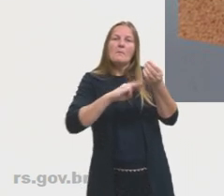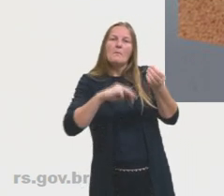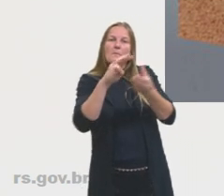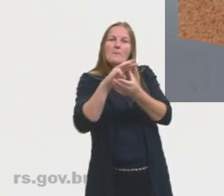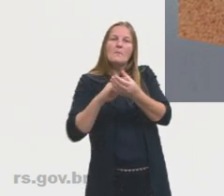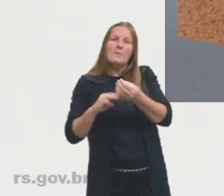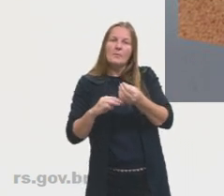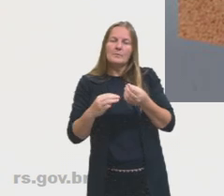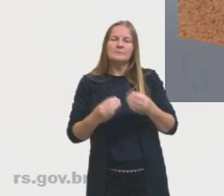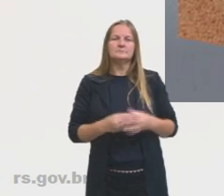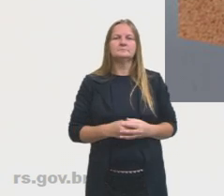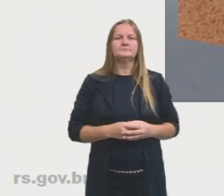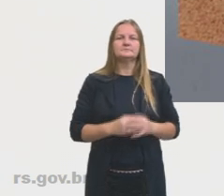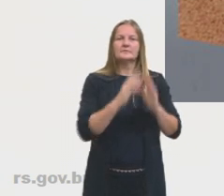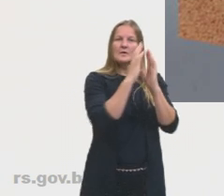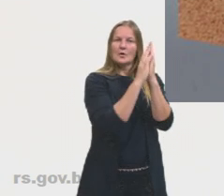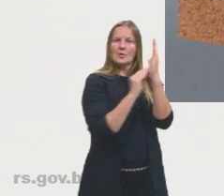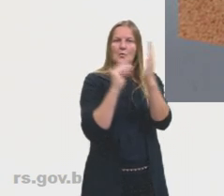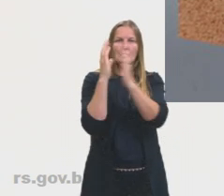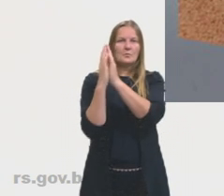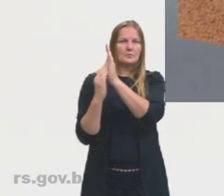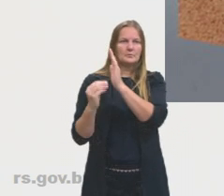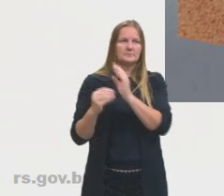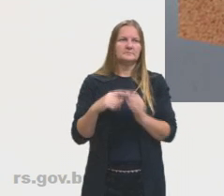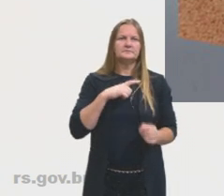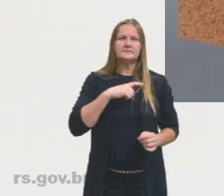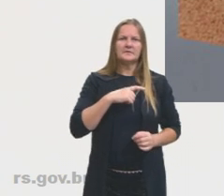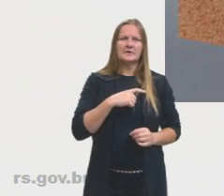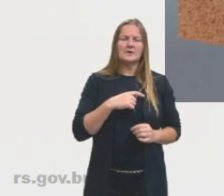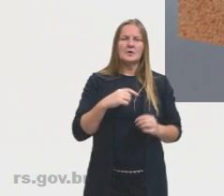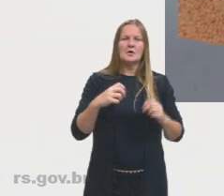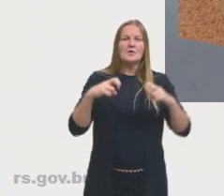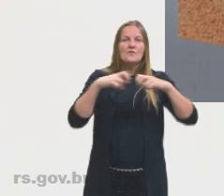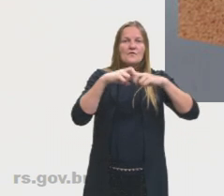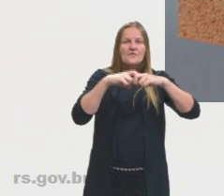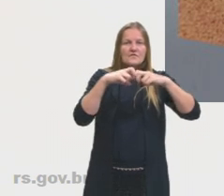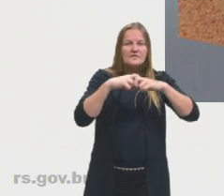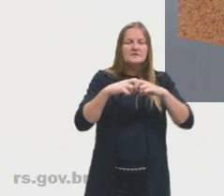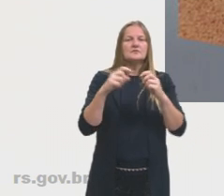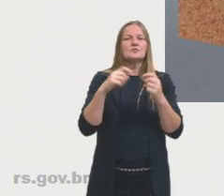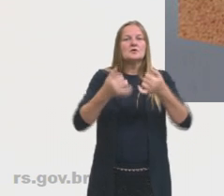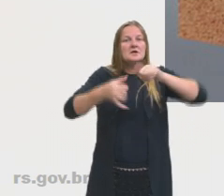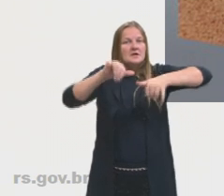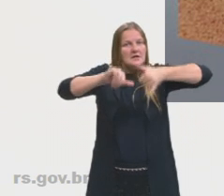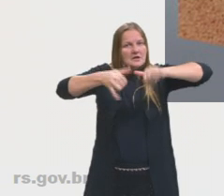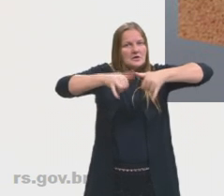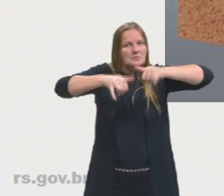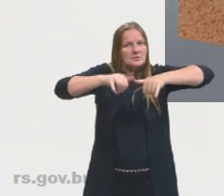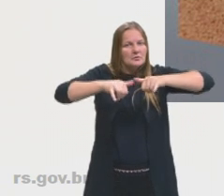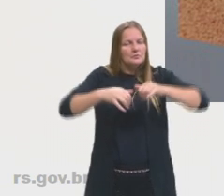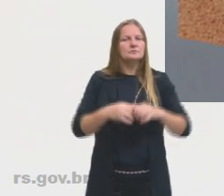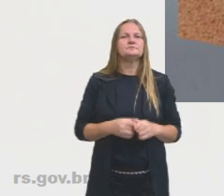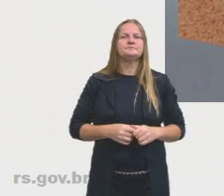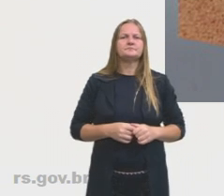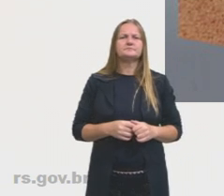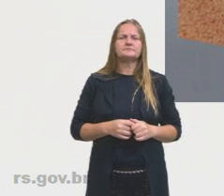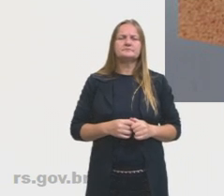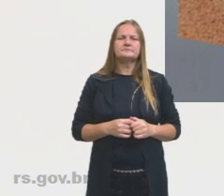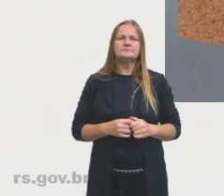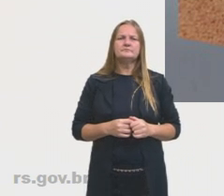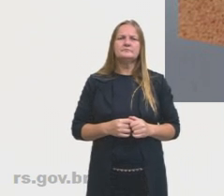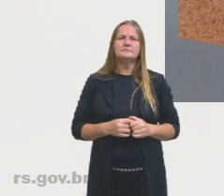nossa camada tá essas nossas partes internas nós temos um modelo físico e o modelo químico modelo químico é através das